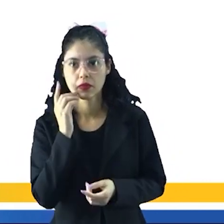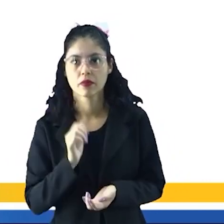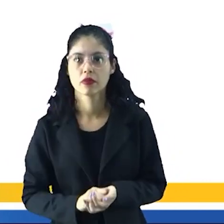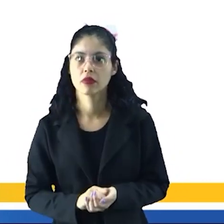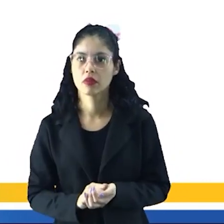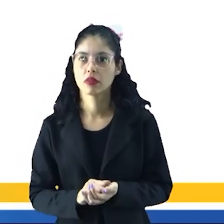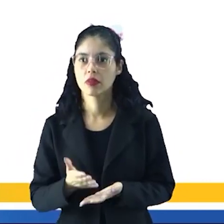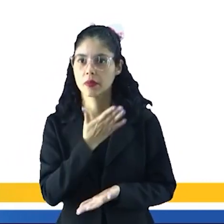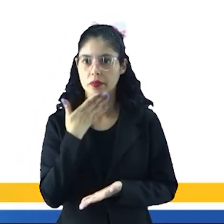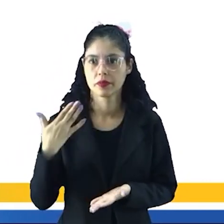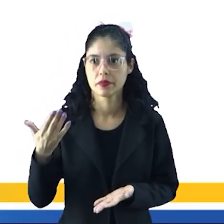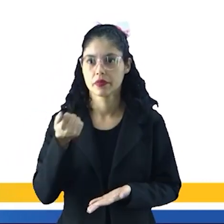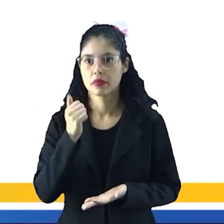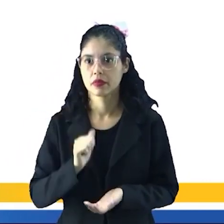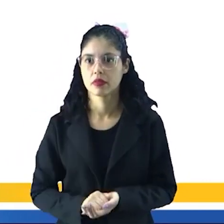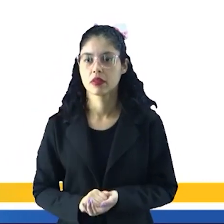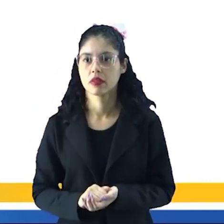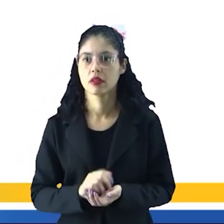cotidianos para